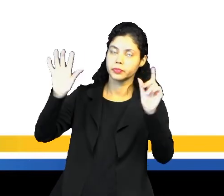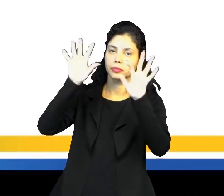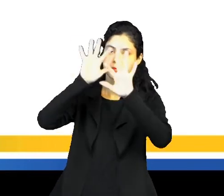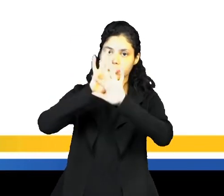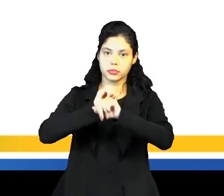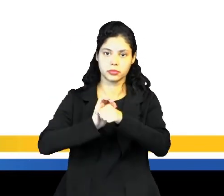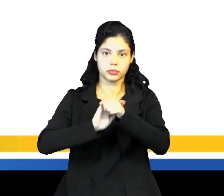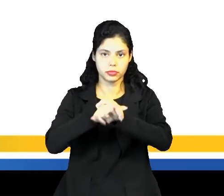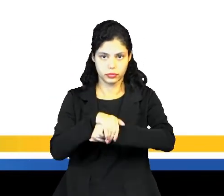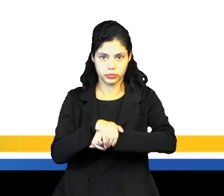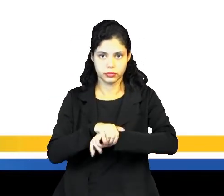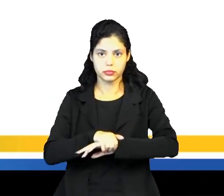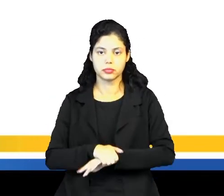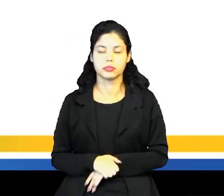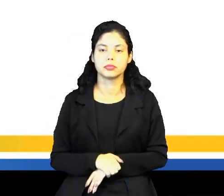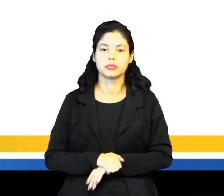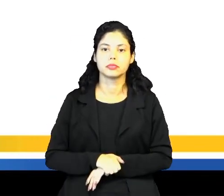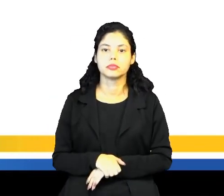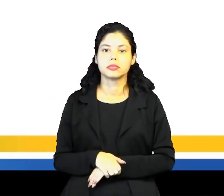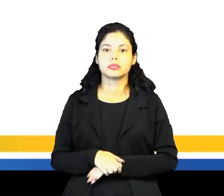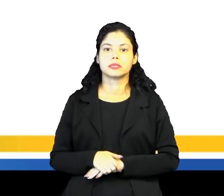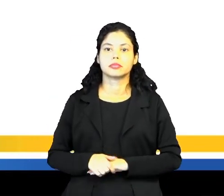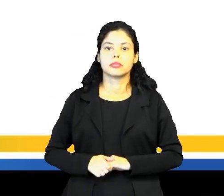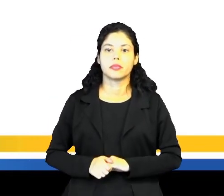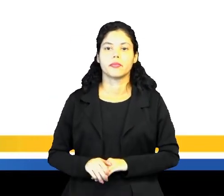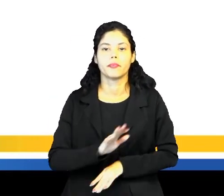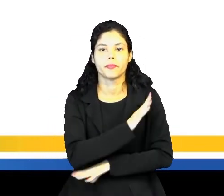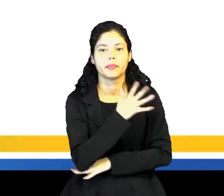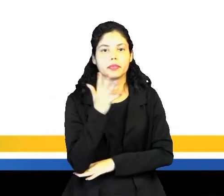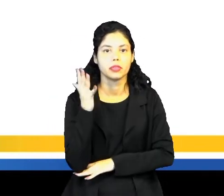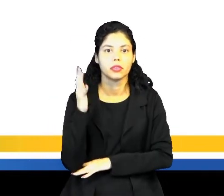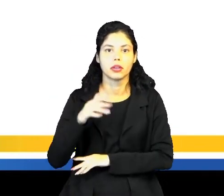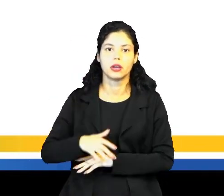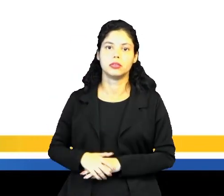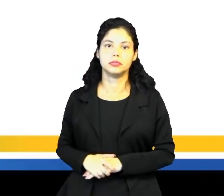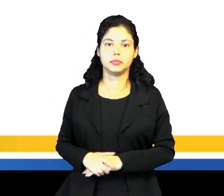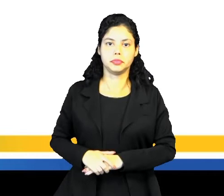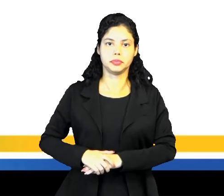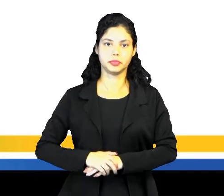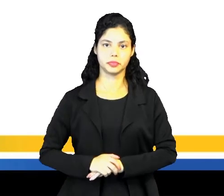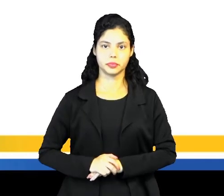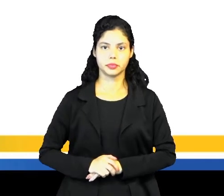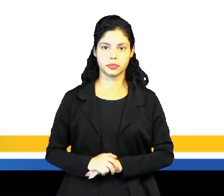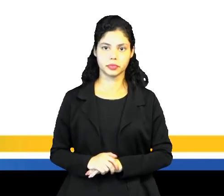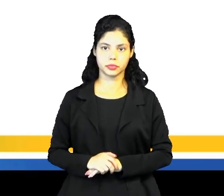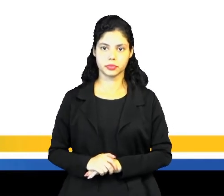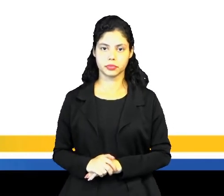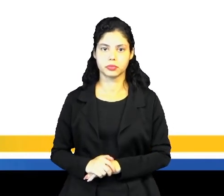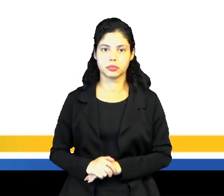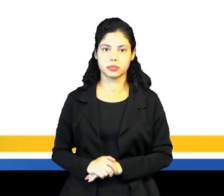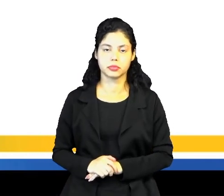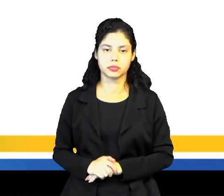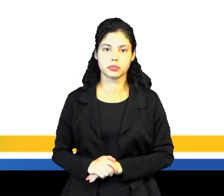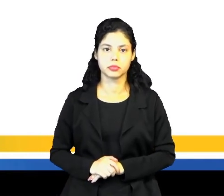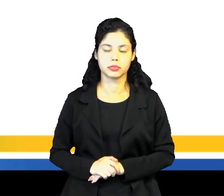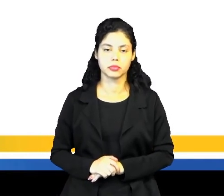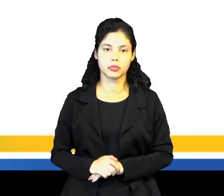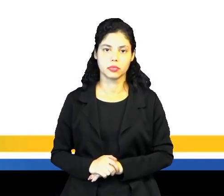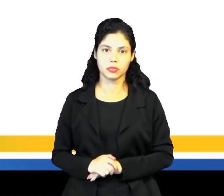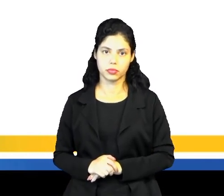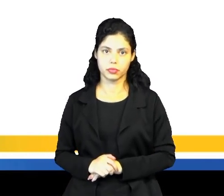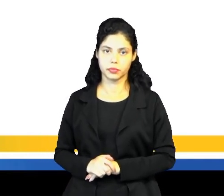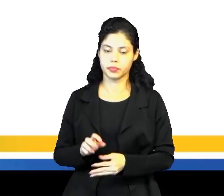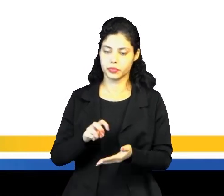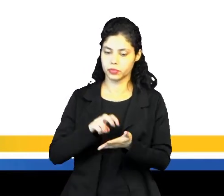ele adora observar a natureza, né? A alvorada, o crepúsculo, né? Que